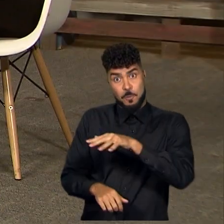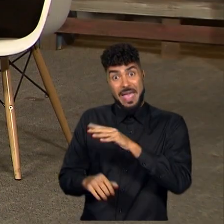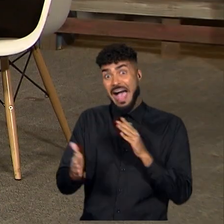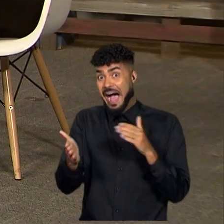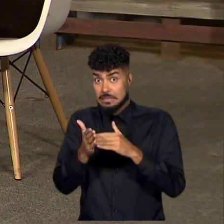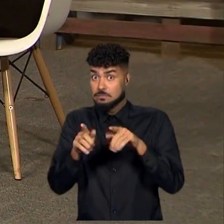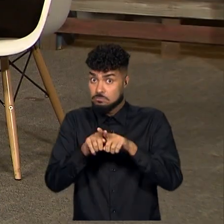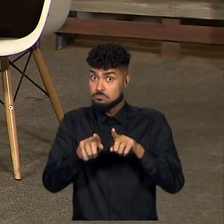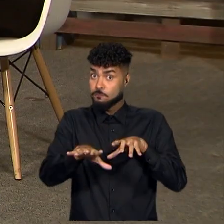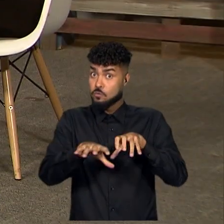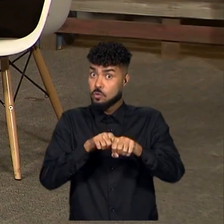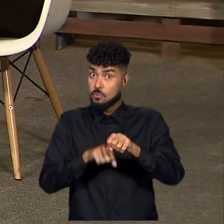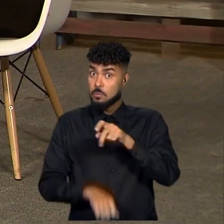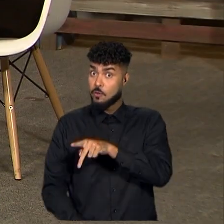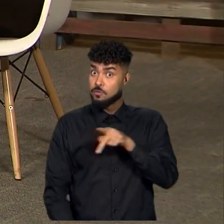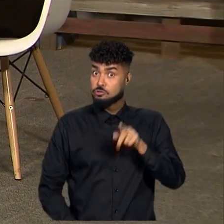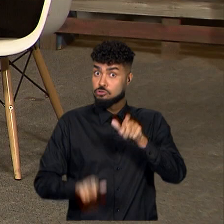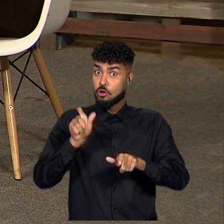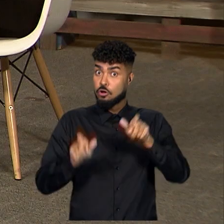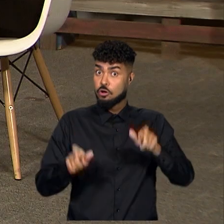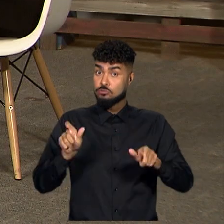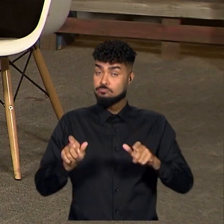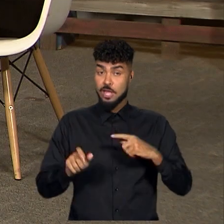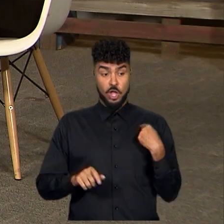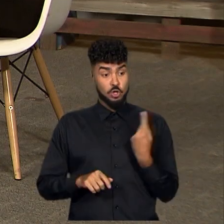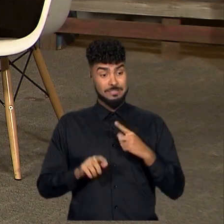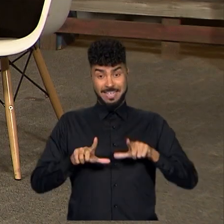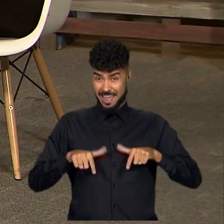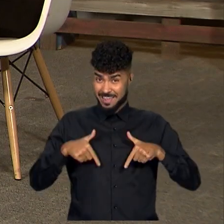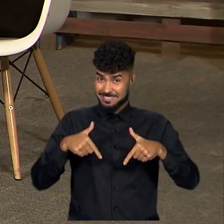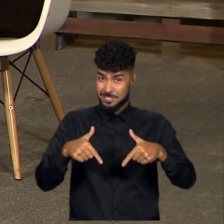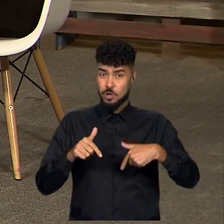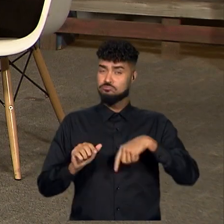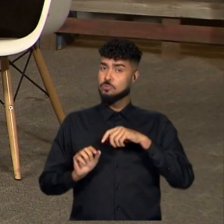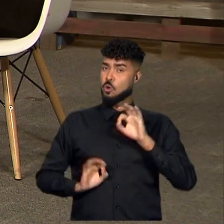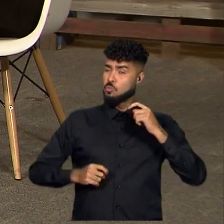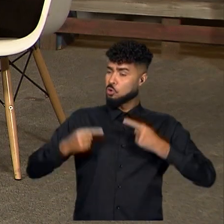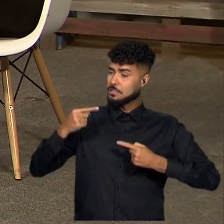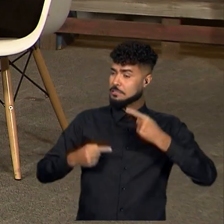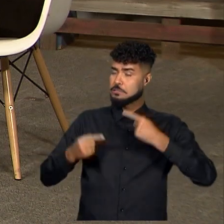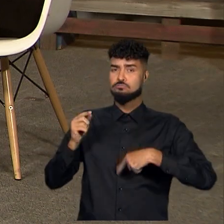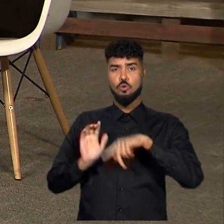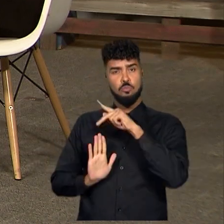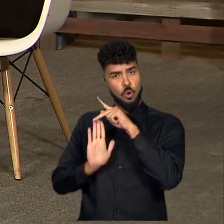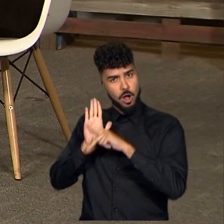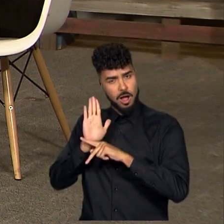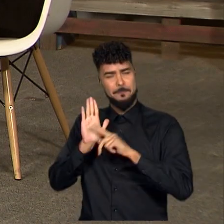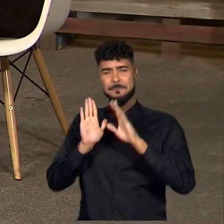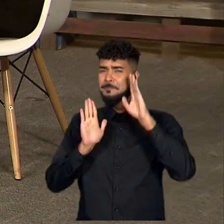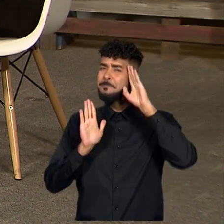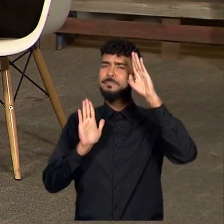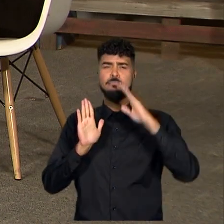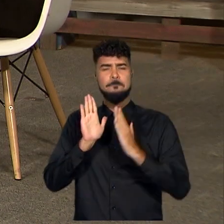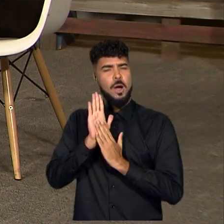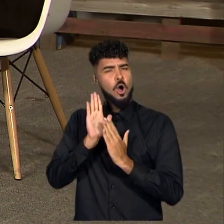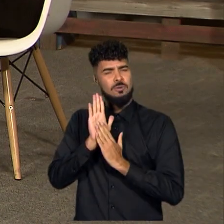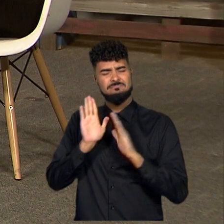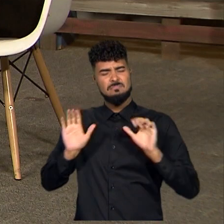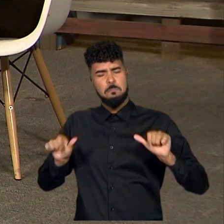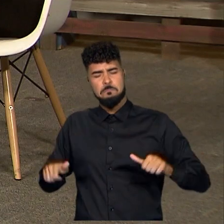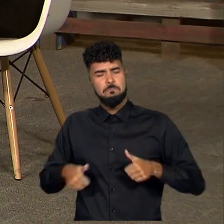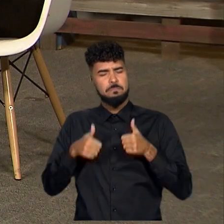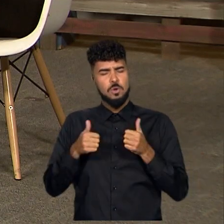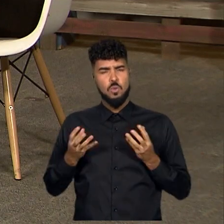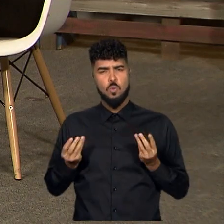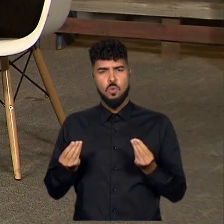nossos professores. Então, as nossas ações, as nossas políticas, programas estão pautadas na melhor qualidade